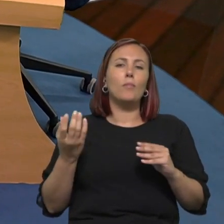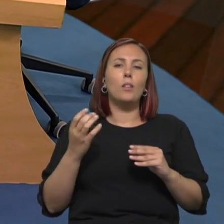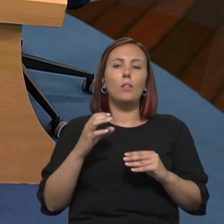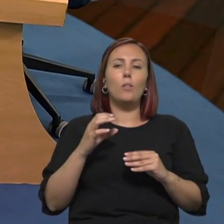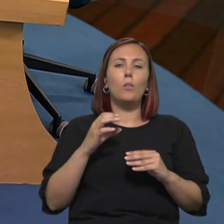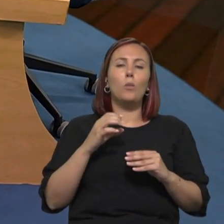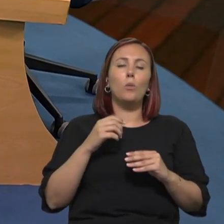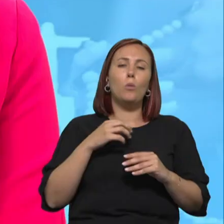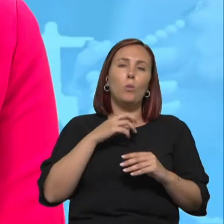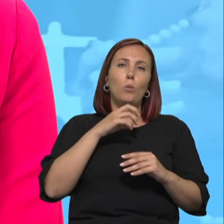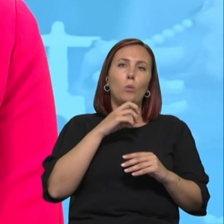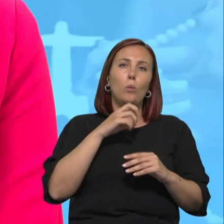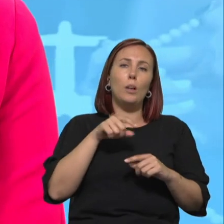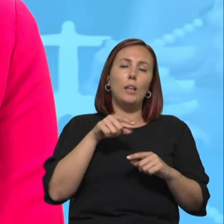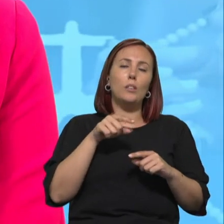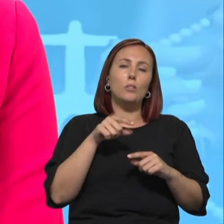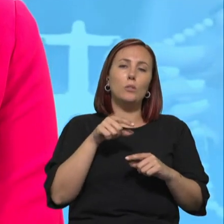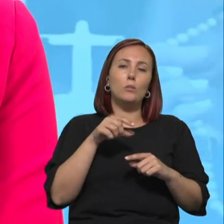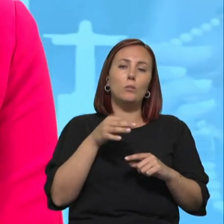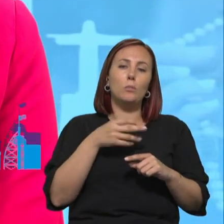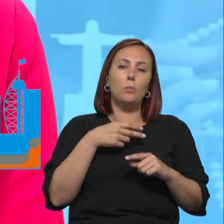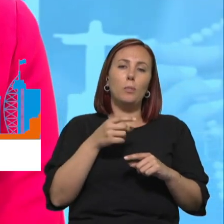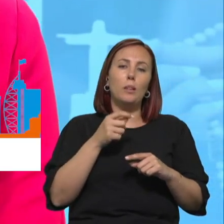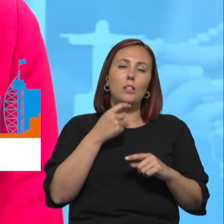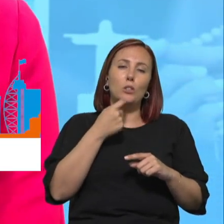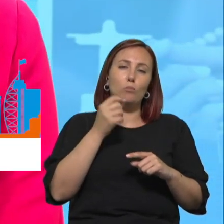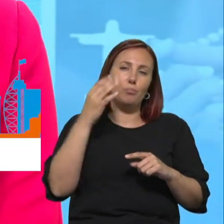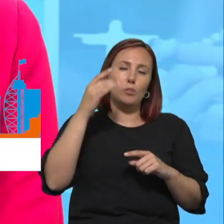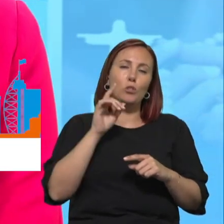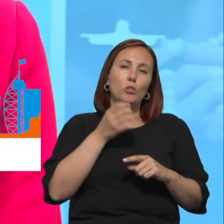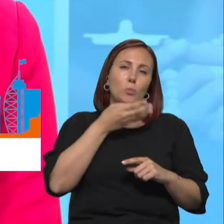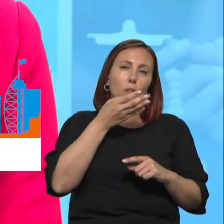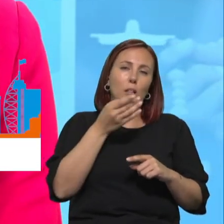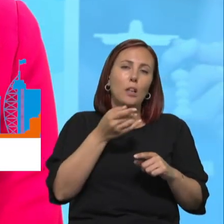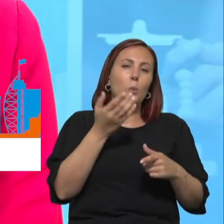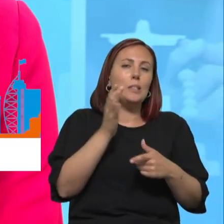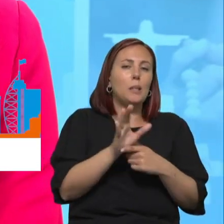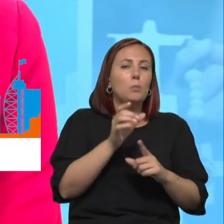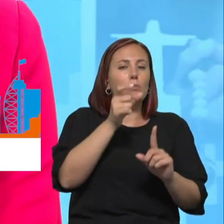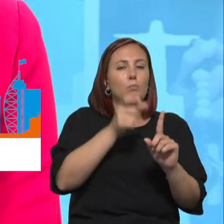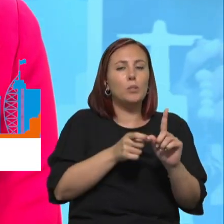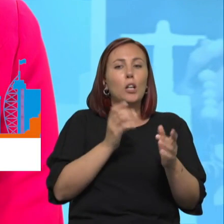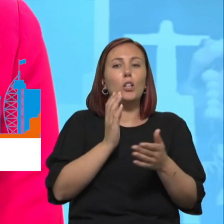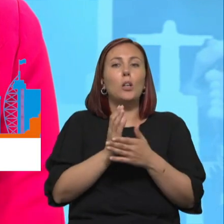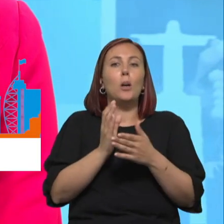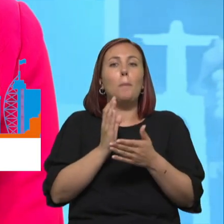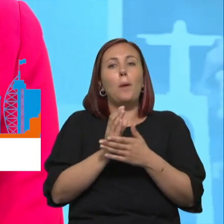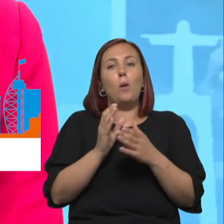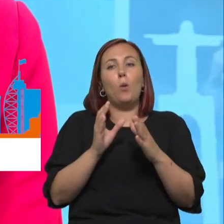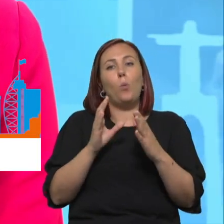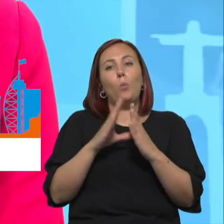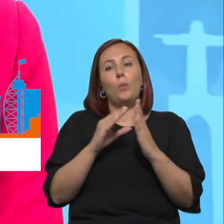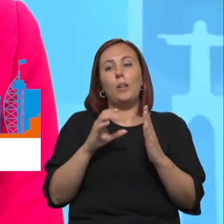um evangelho vivo. Eu acho que esta é a melhor expressão, de facto, para mostrar o exemplo que ele é, não só para o clero, mas para todos